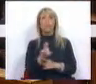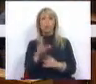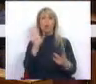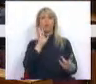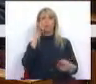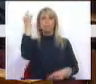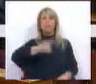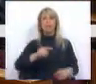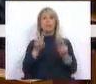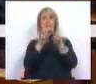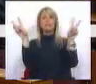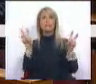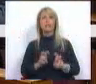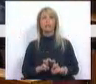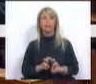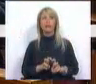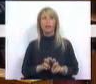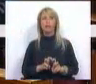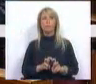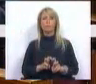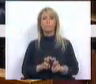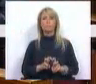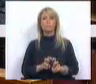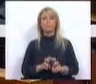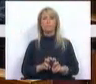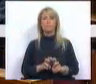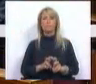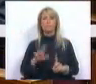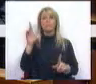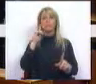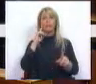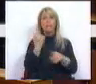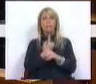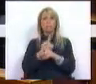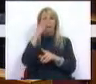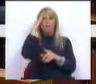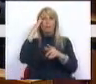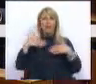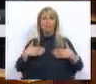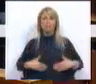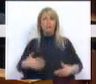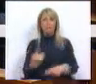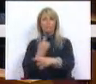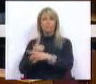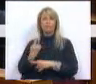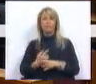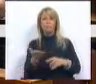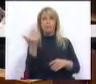a obtenção de certificados de incapacidade, multiusos, pagamento